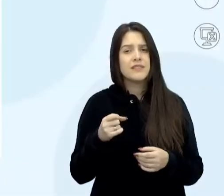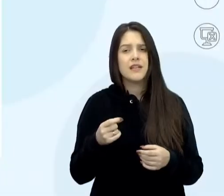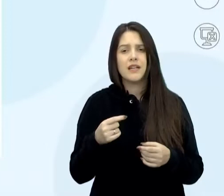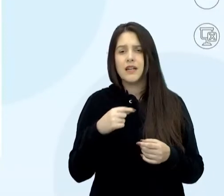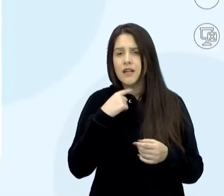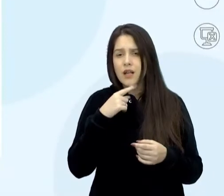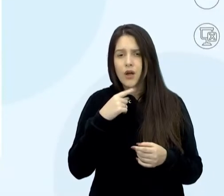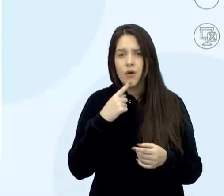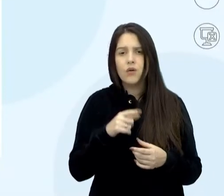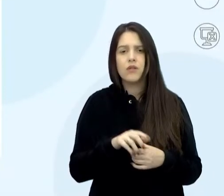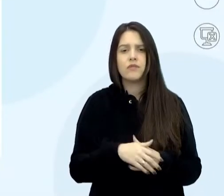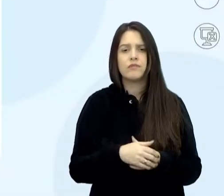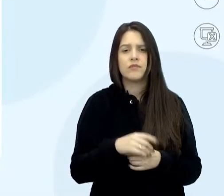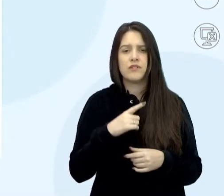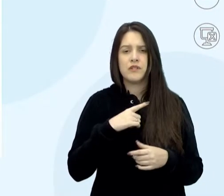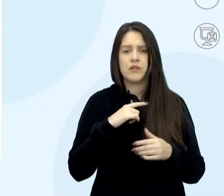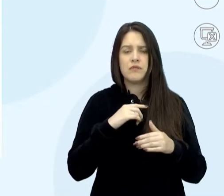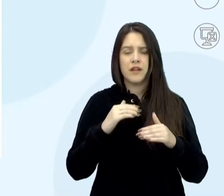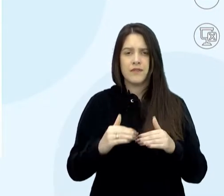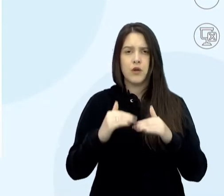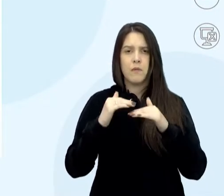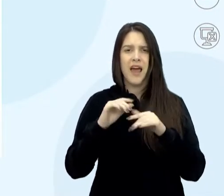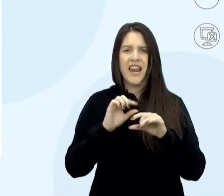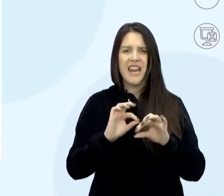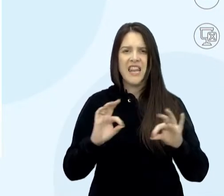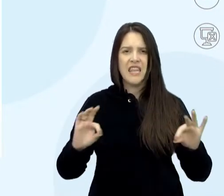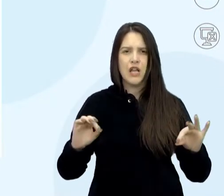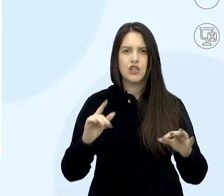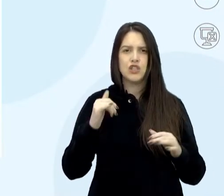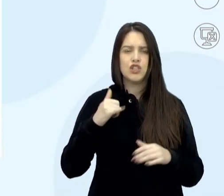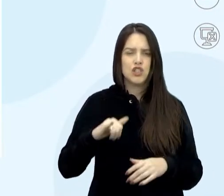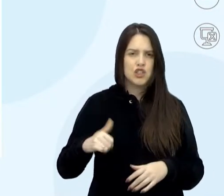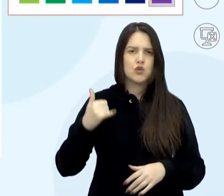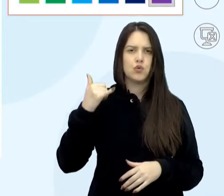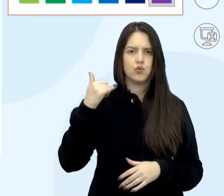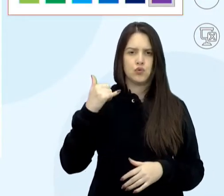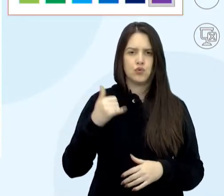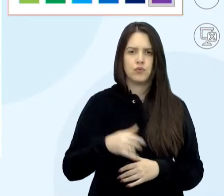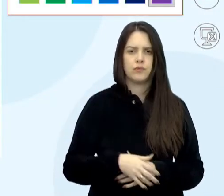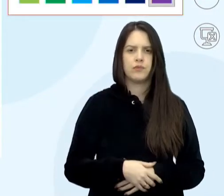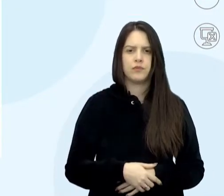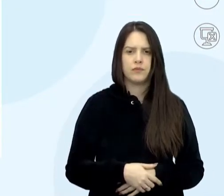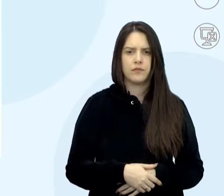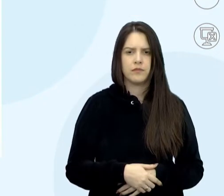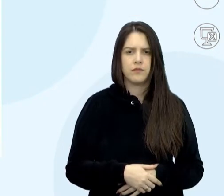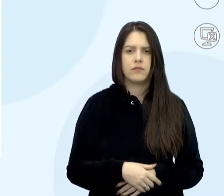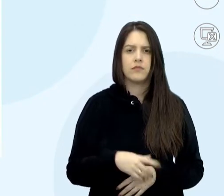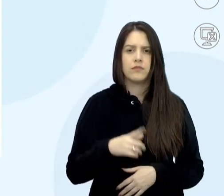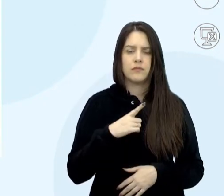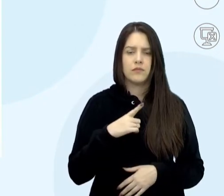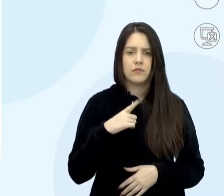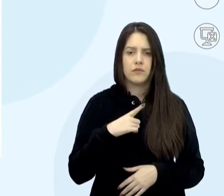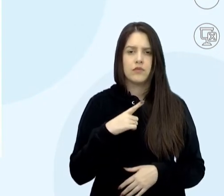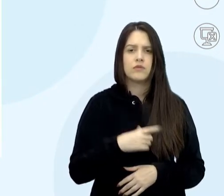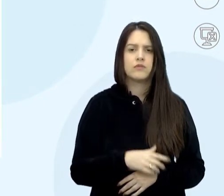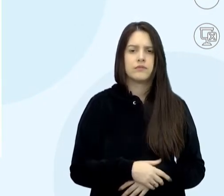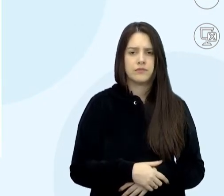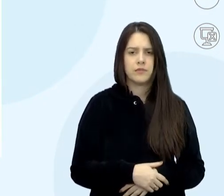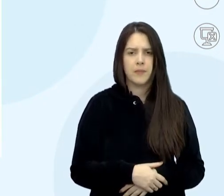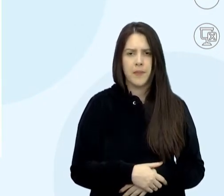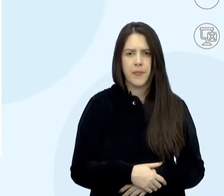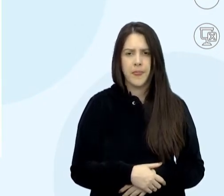aí uma linha de juros. Deixa eu só achar a canetinha para mim limpar aqui. Vai vir uma linha de